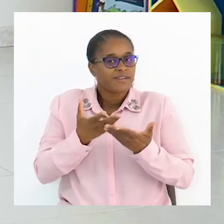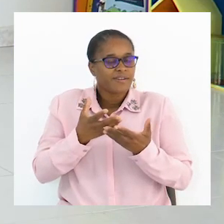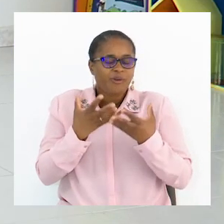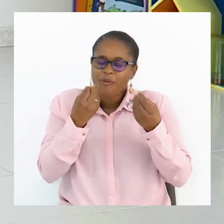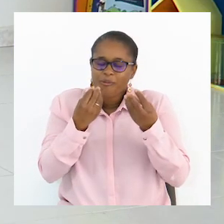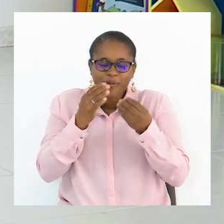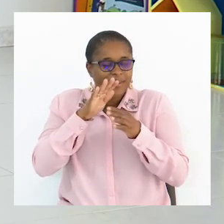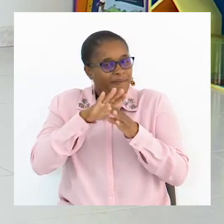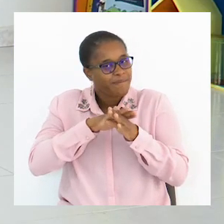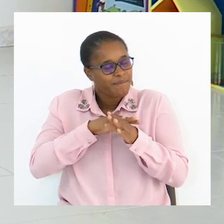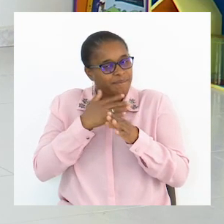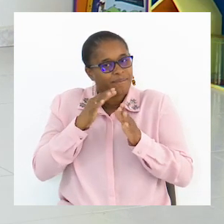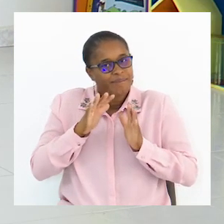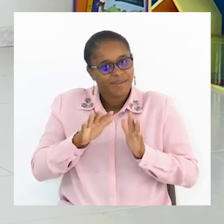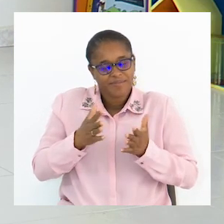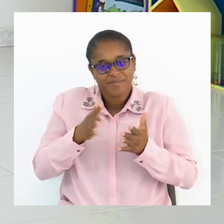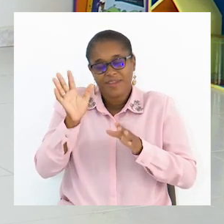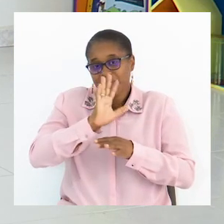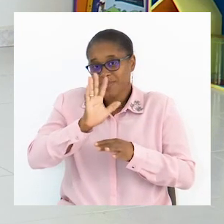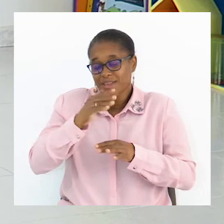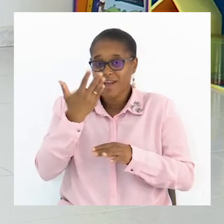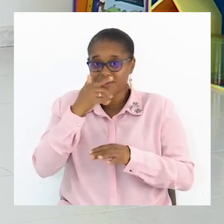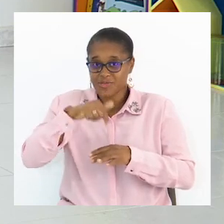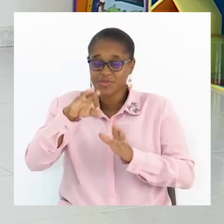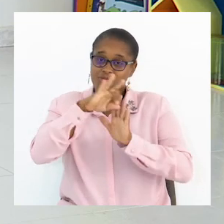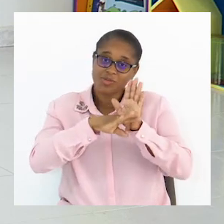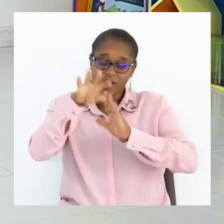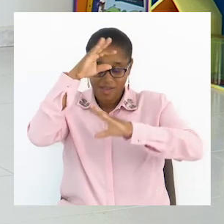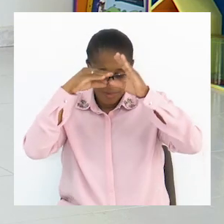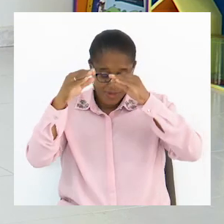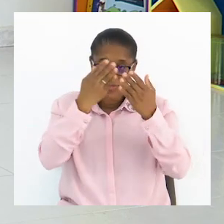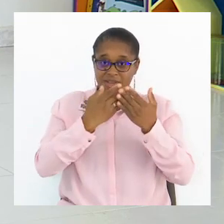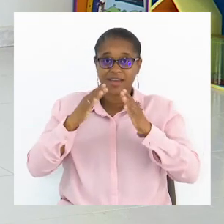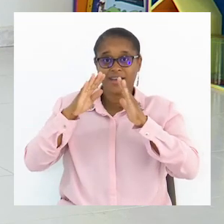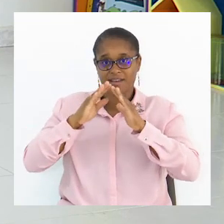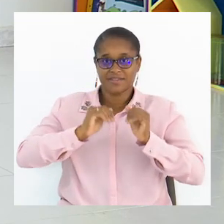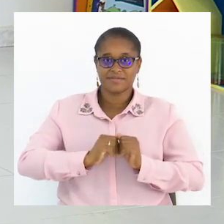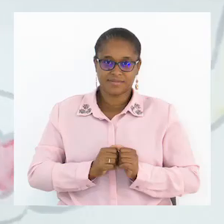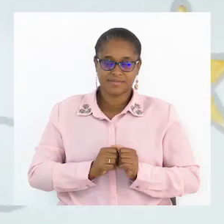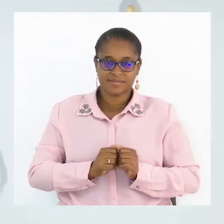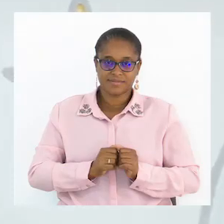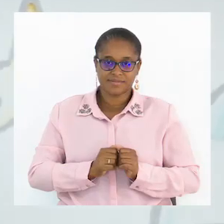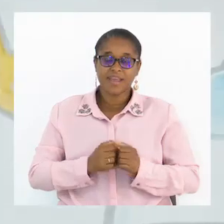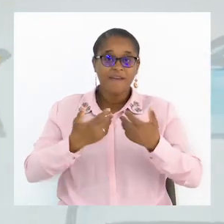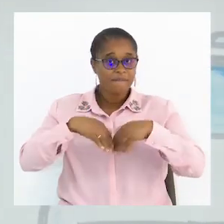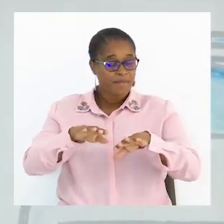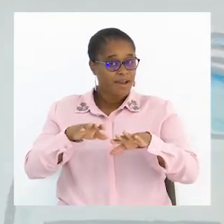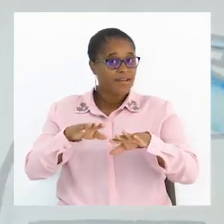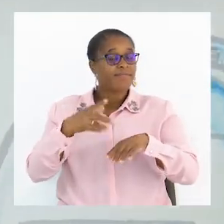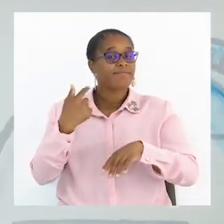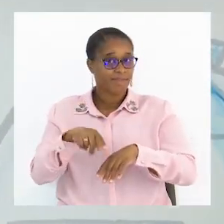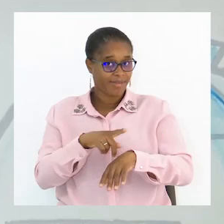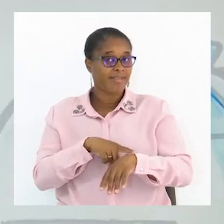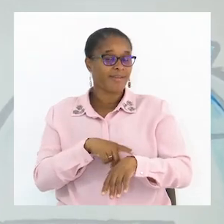pena, temos que nos despedirmos da aula de hoje no programa Aprender, Estudar em Casa. Mas ainda há